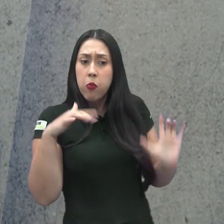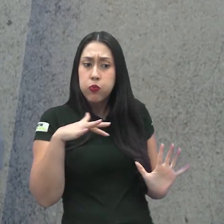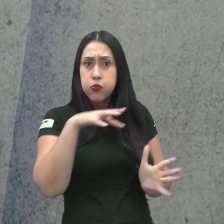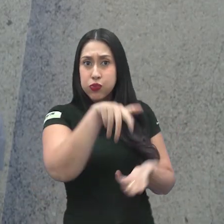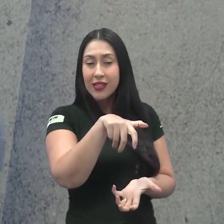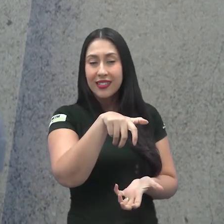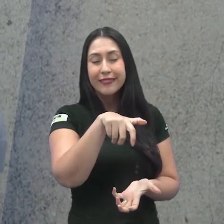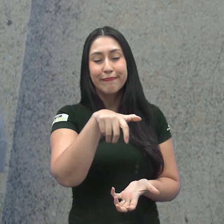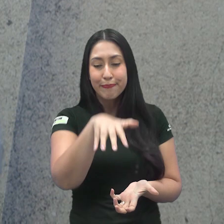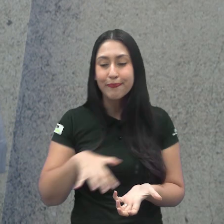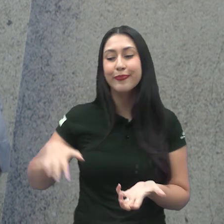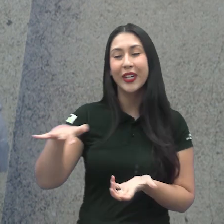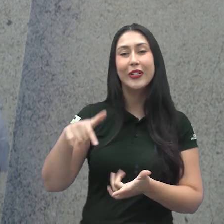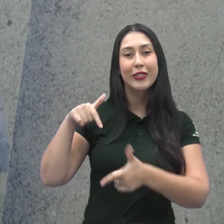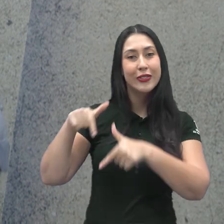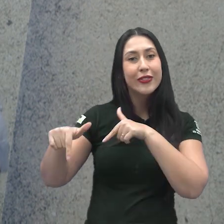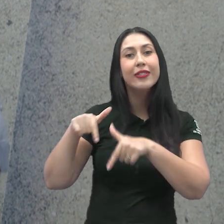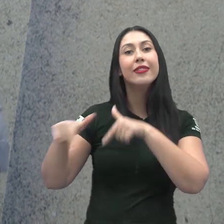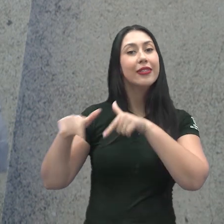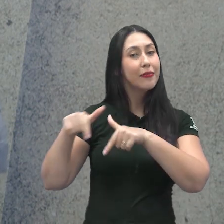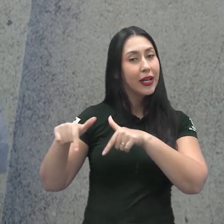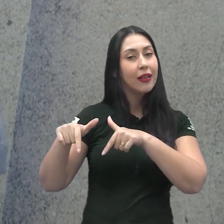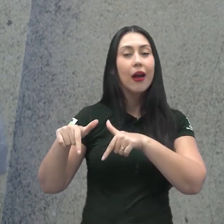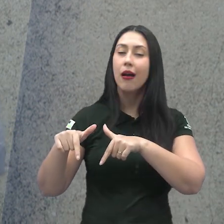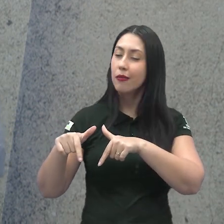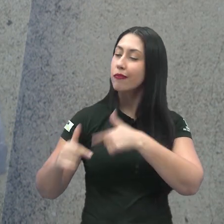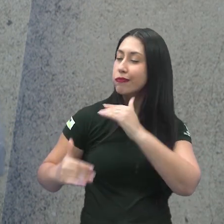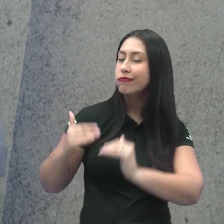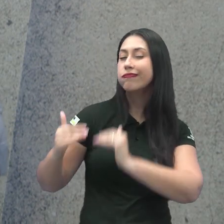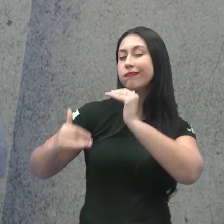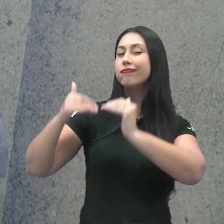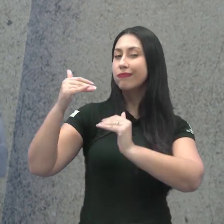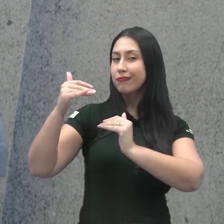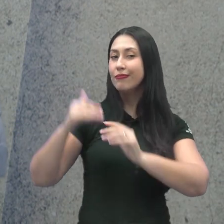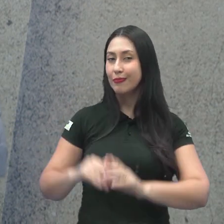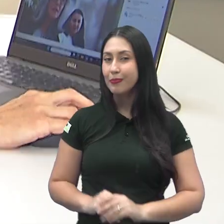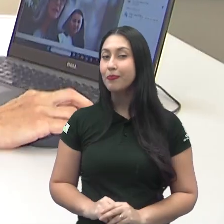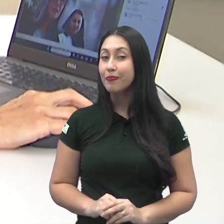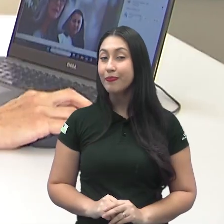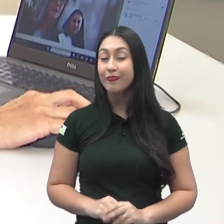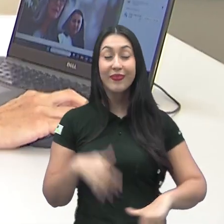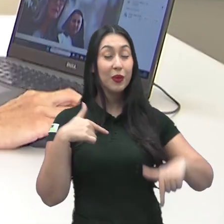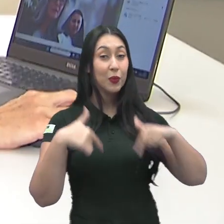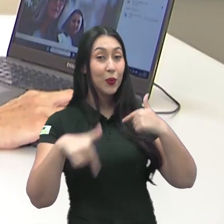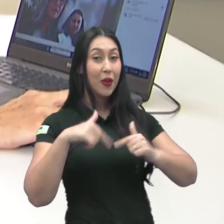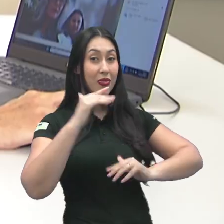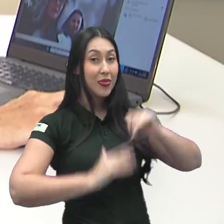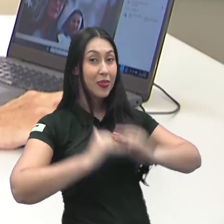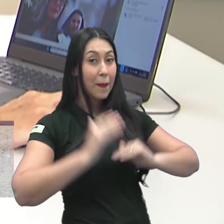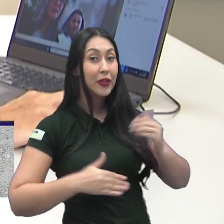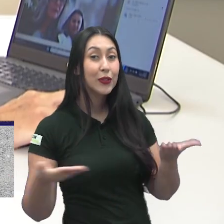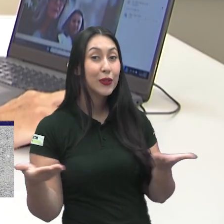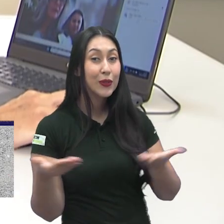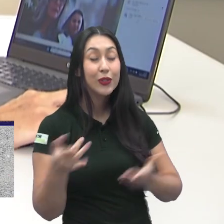internacional, esse campo de trabalho se mostra cada vez mais promissor. E no Mercado na Prática de